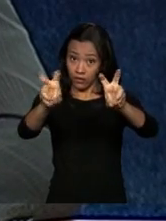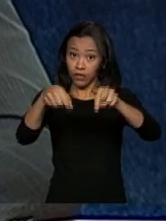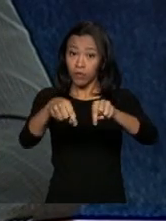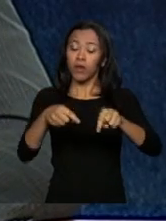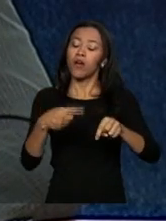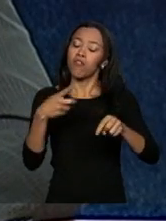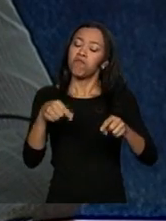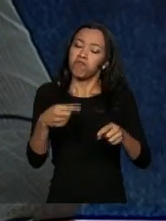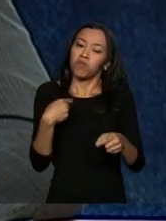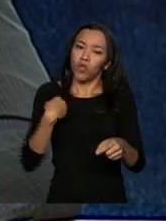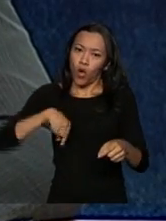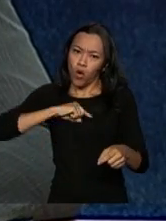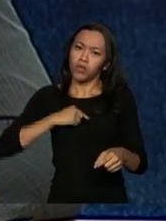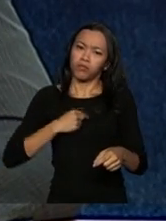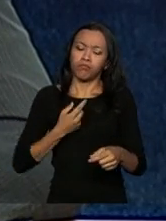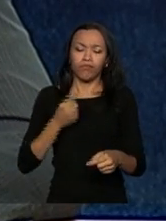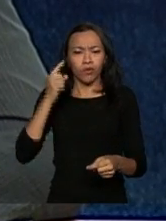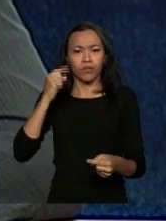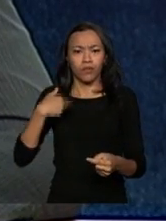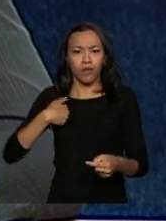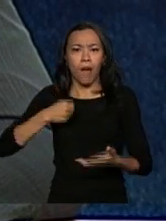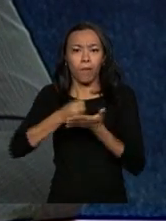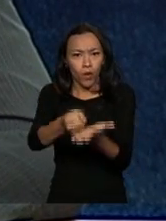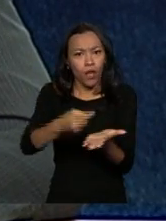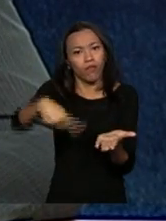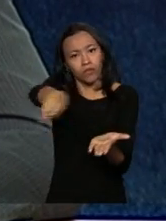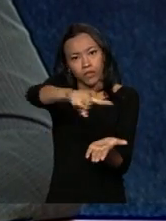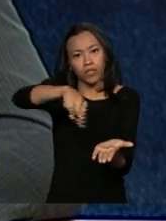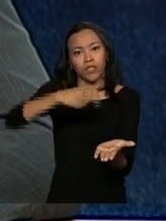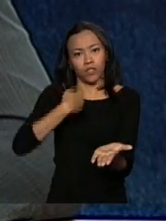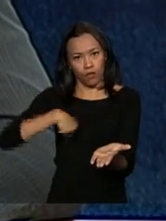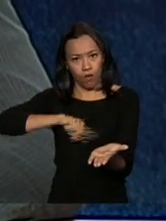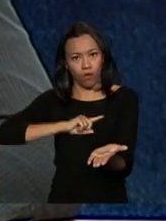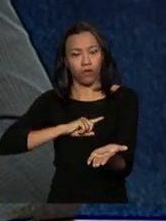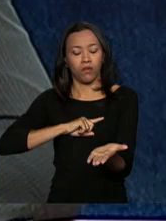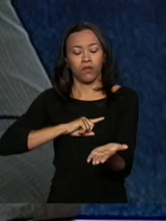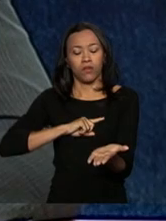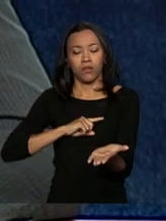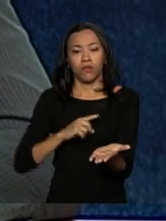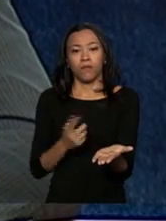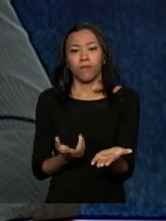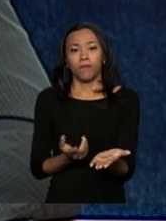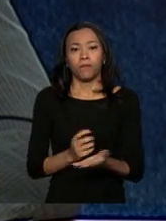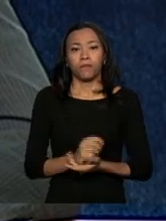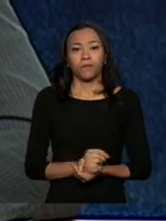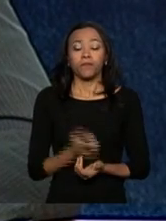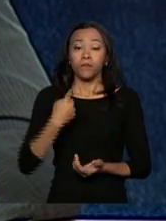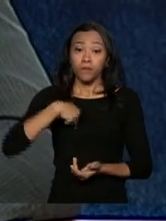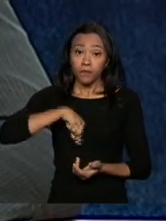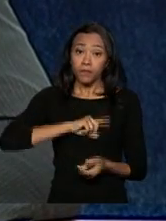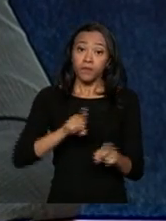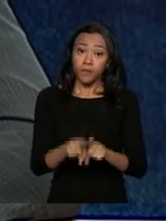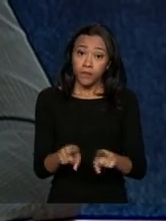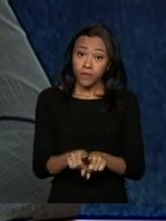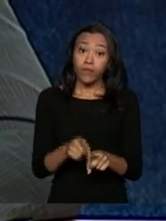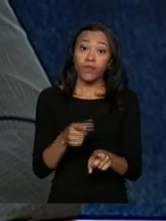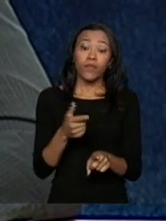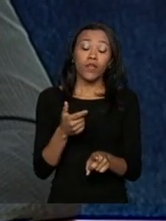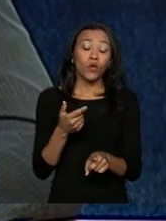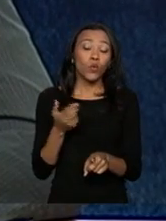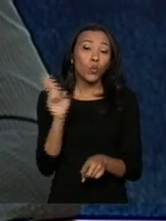vamos ter assim todo o interesse e vamos ter a vontade de usar os nossos